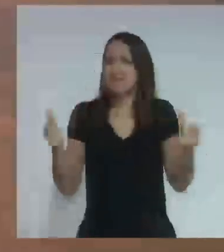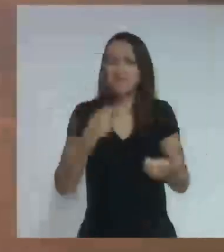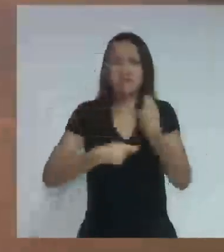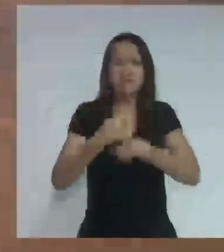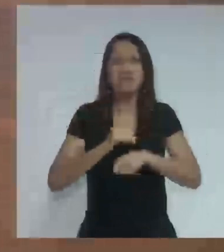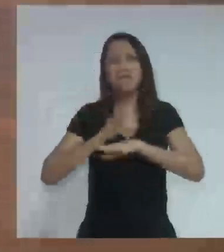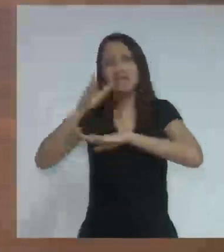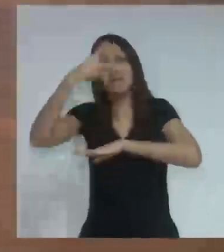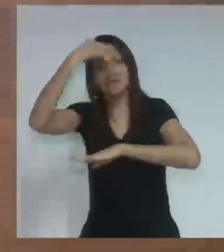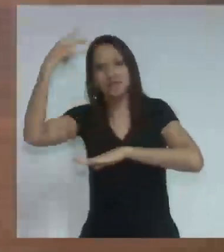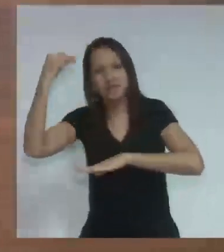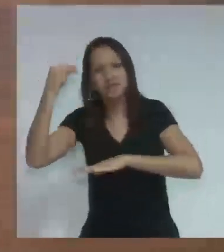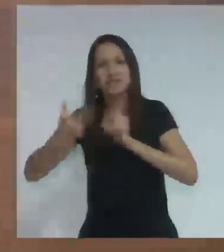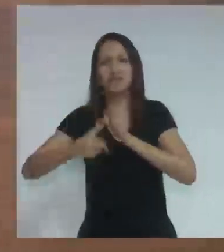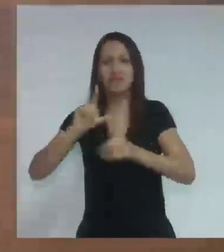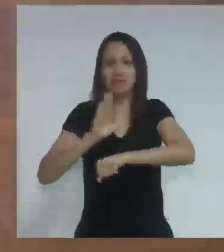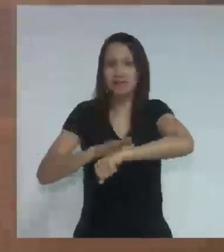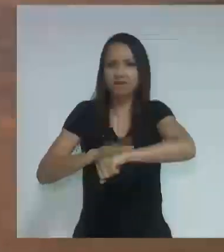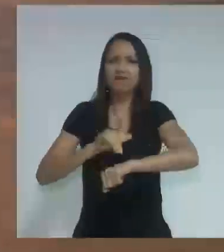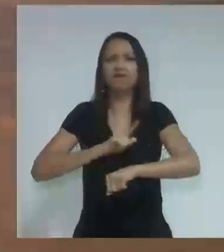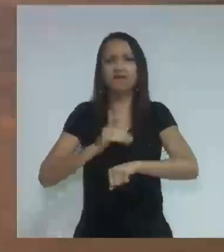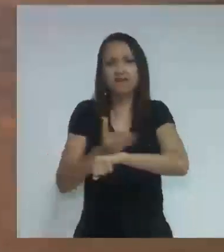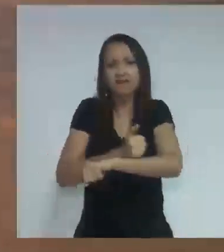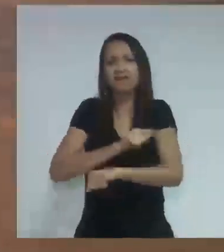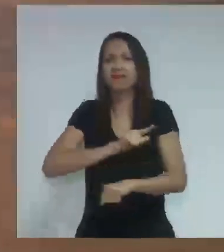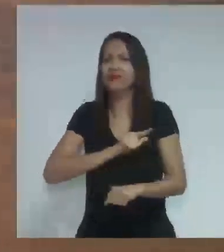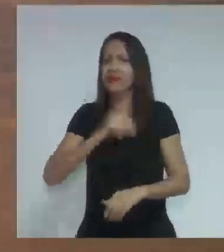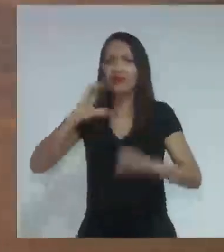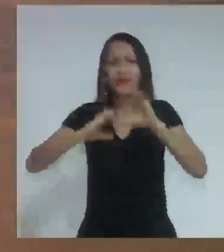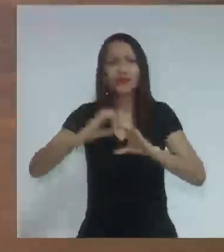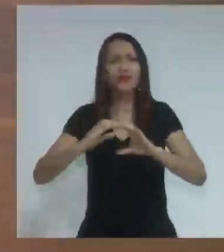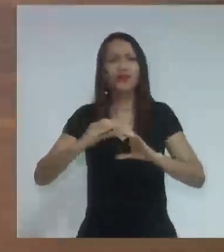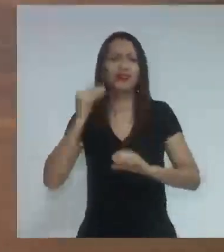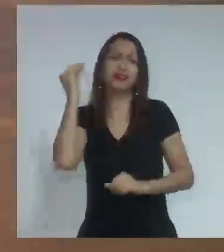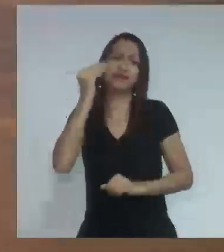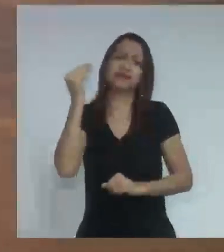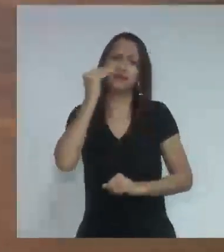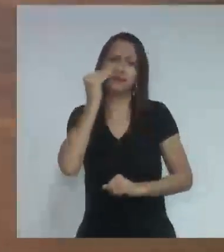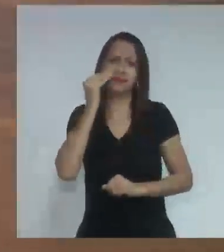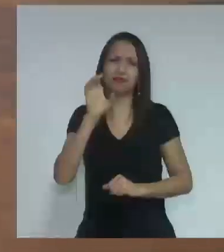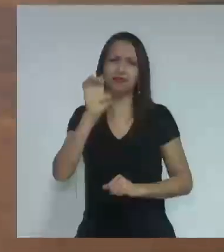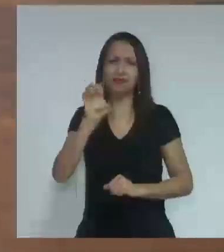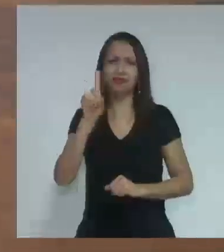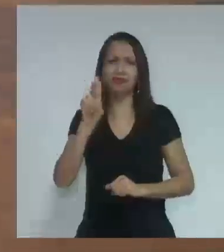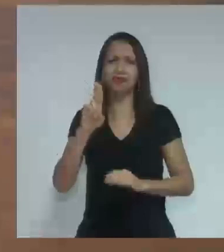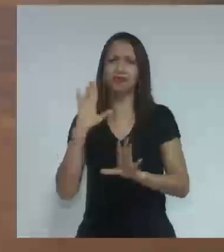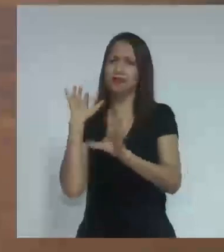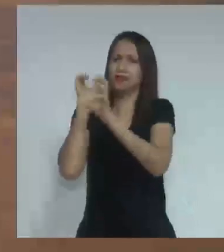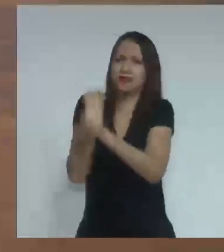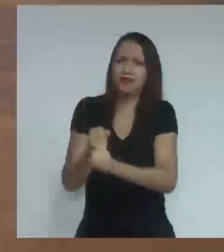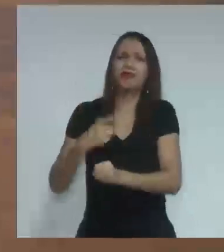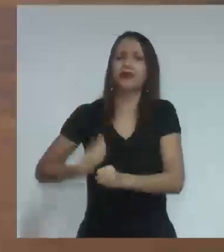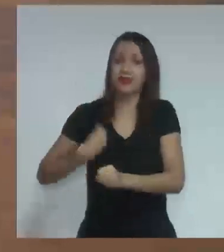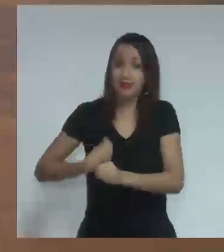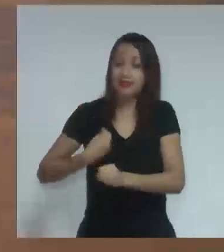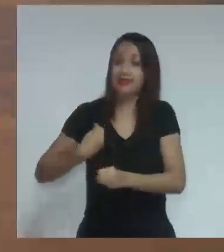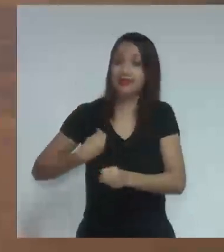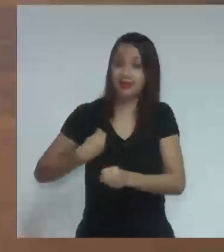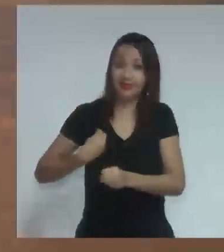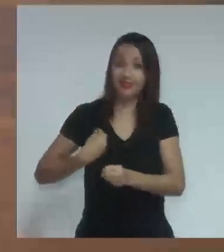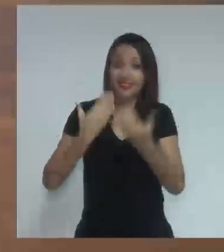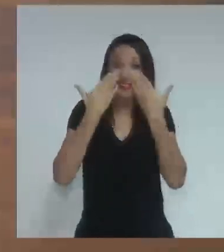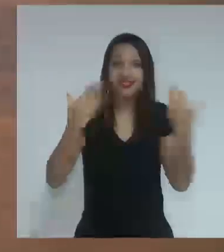Executiva recentemente, fez outro concurso público. Então, ele tem experiência, né, na vida pública. Acho que isso